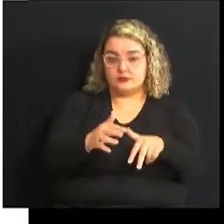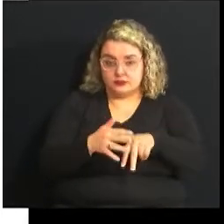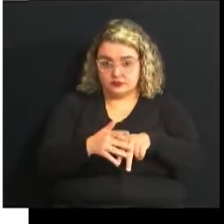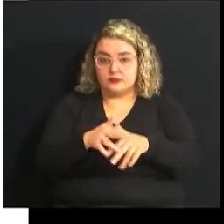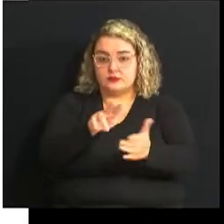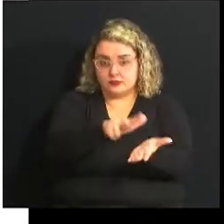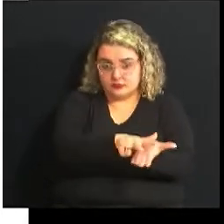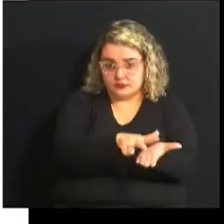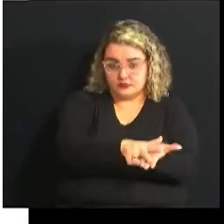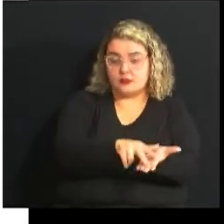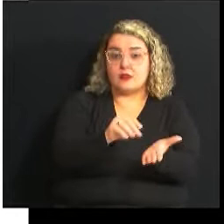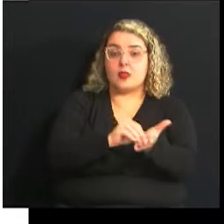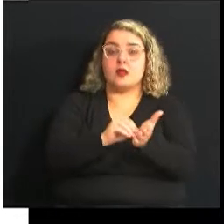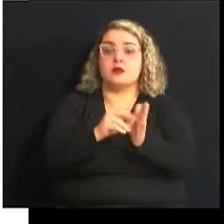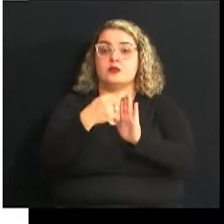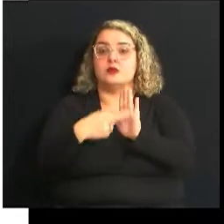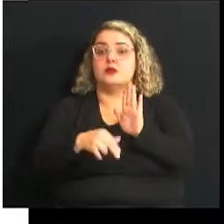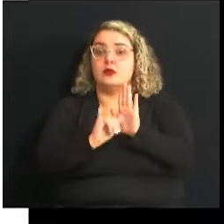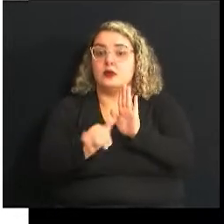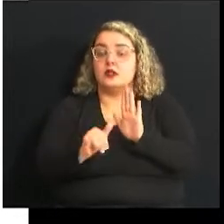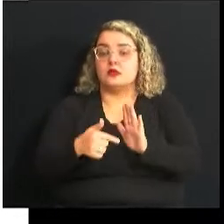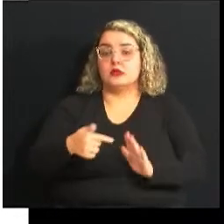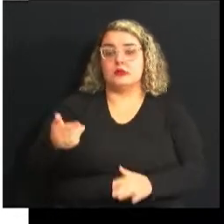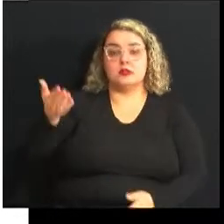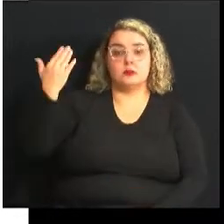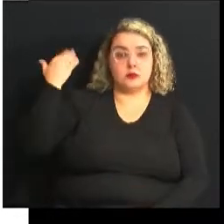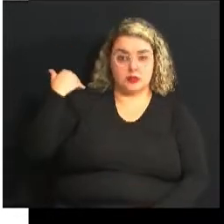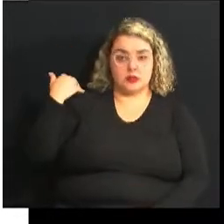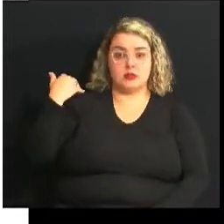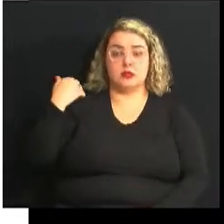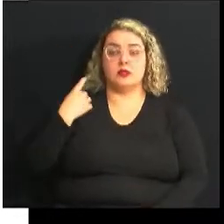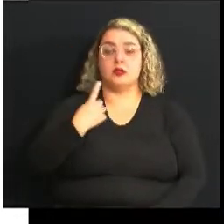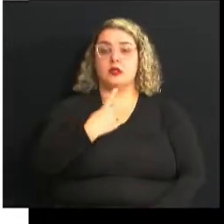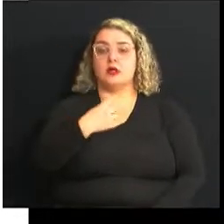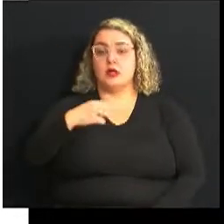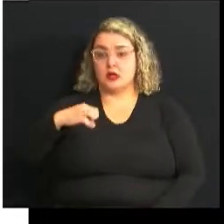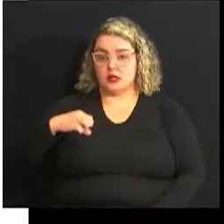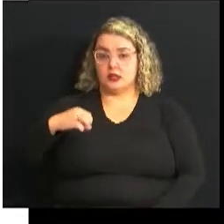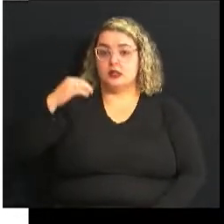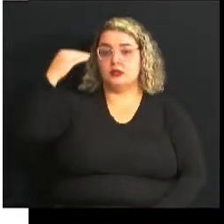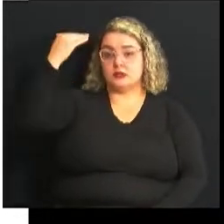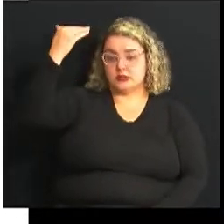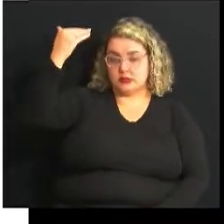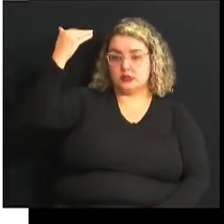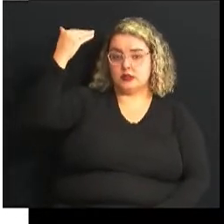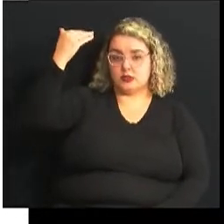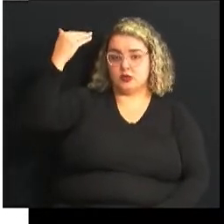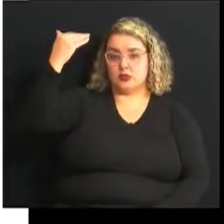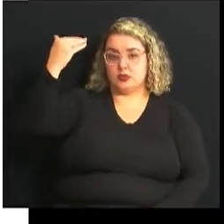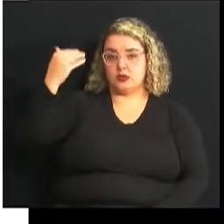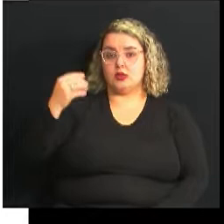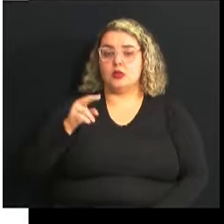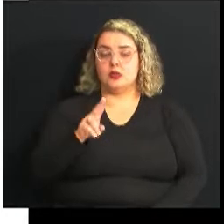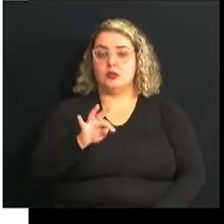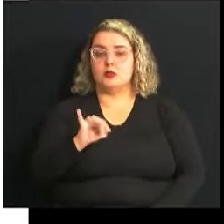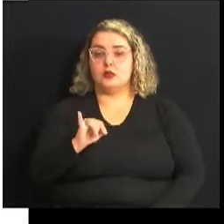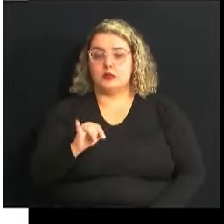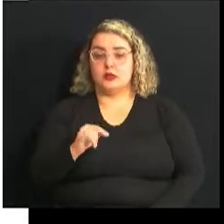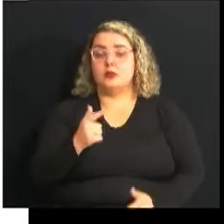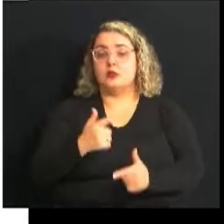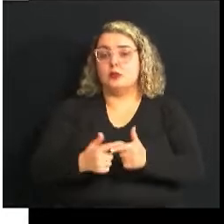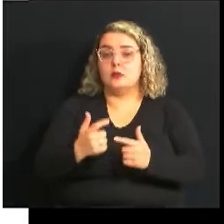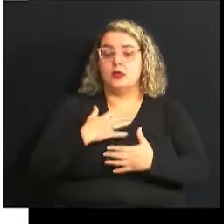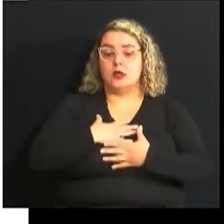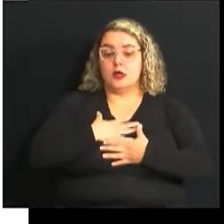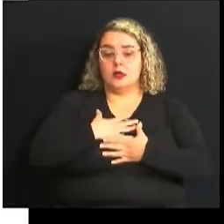último relatório da semana passada, eram 19 adultos em UTI por síndrome